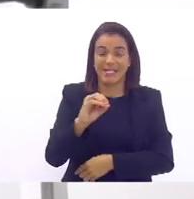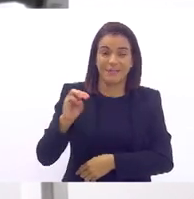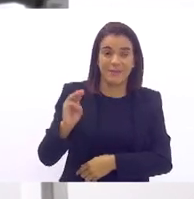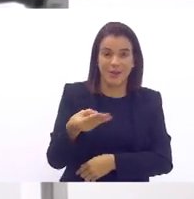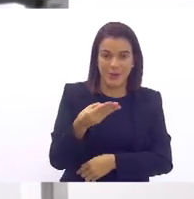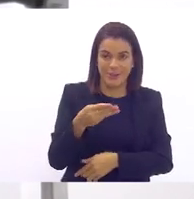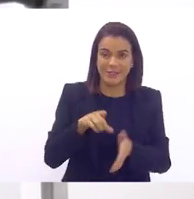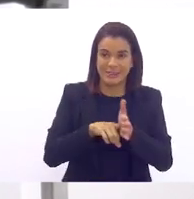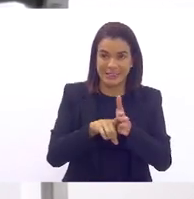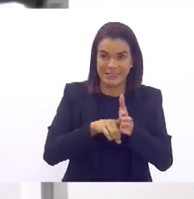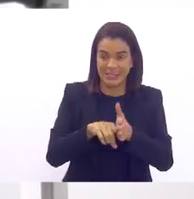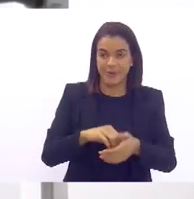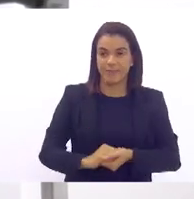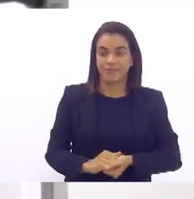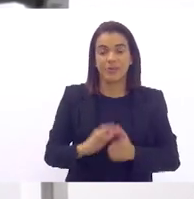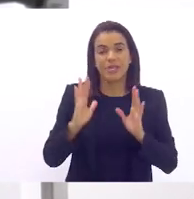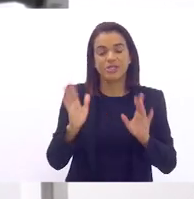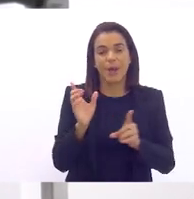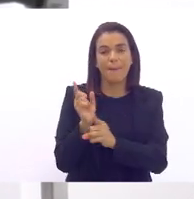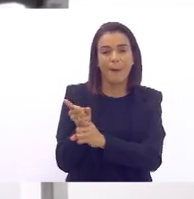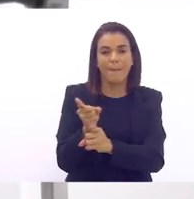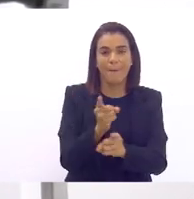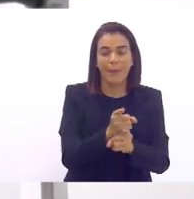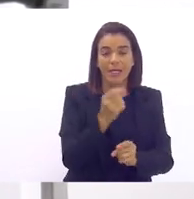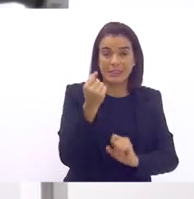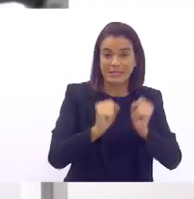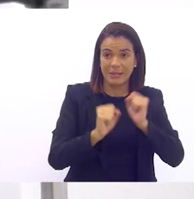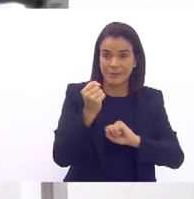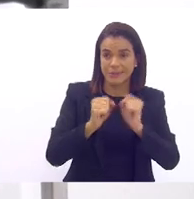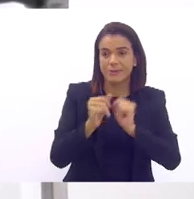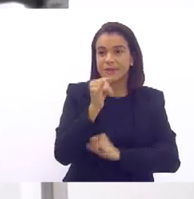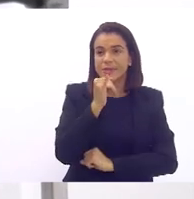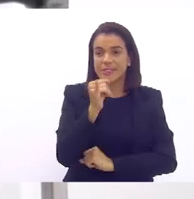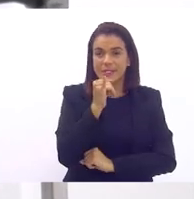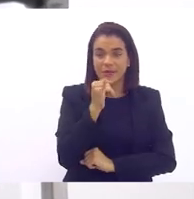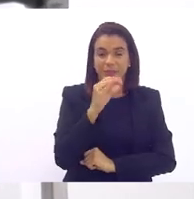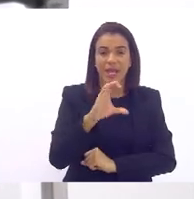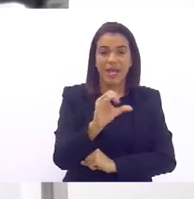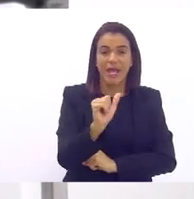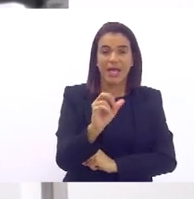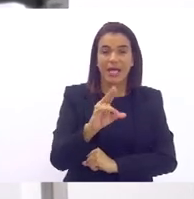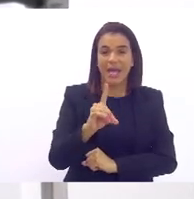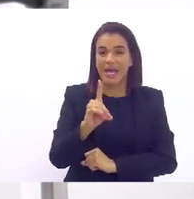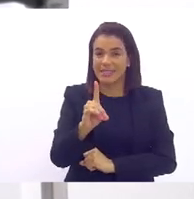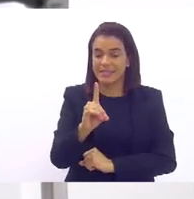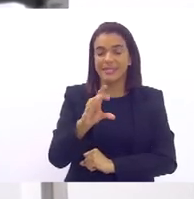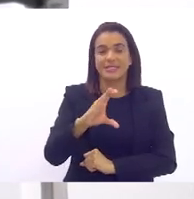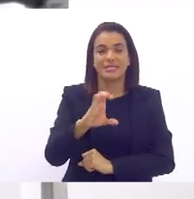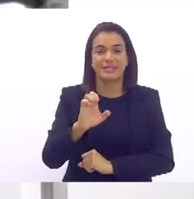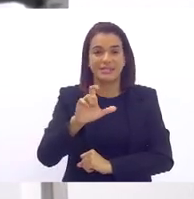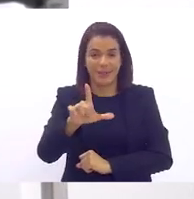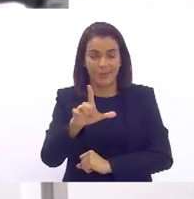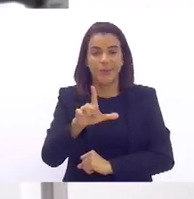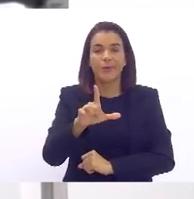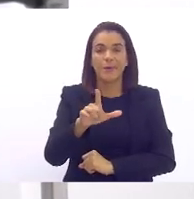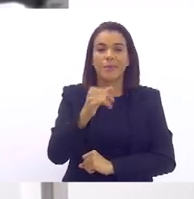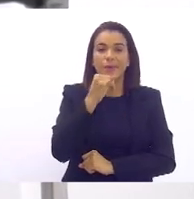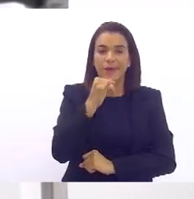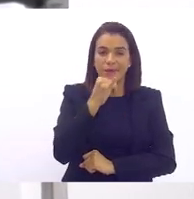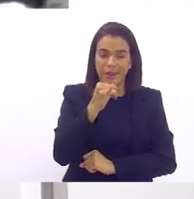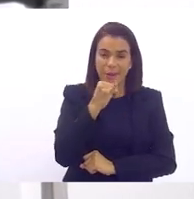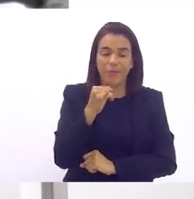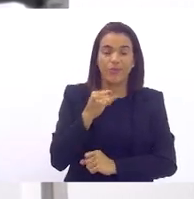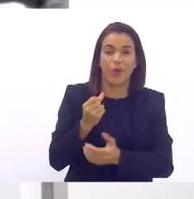produção local já identificamos que na produção por exemplo do cart cel a nossa dependência por insumos